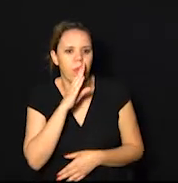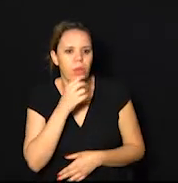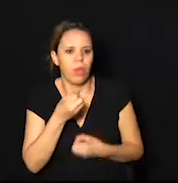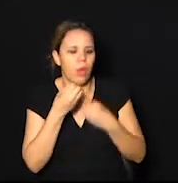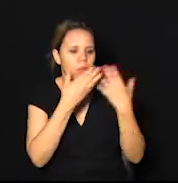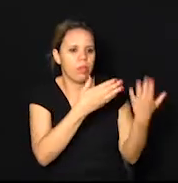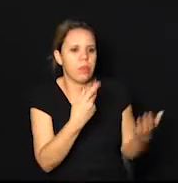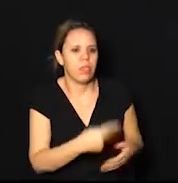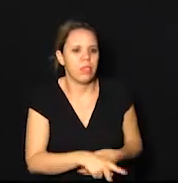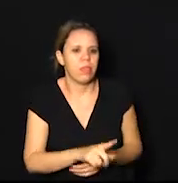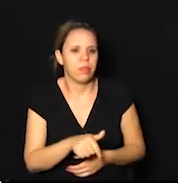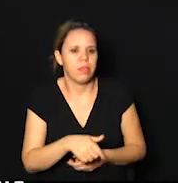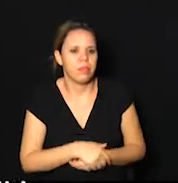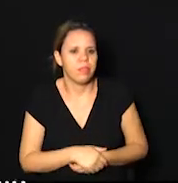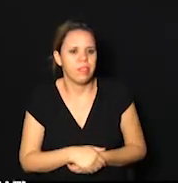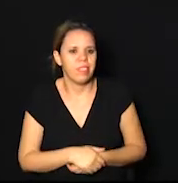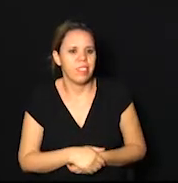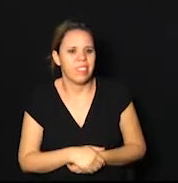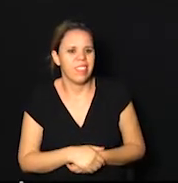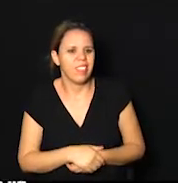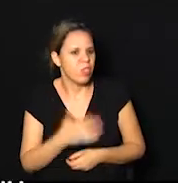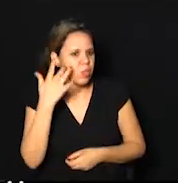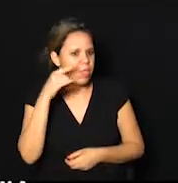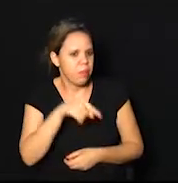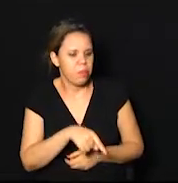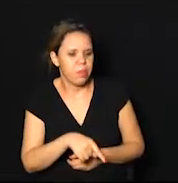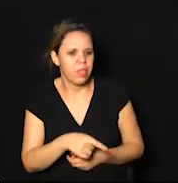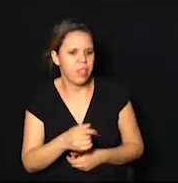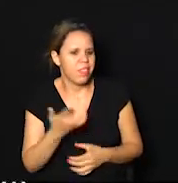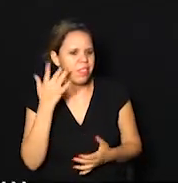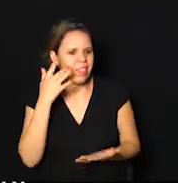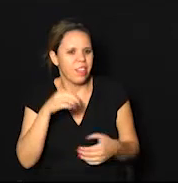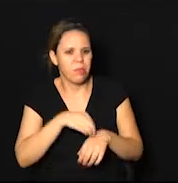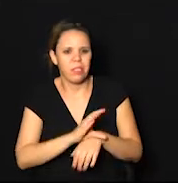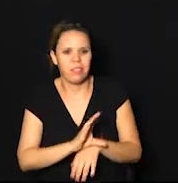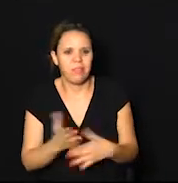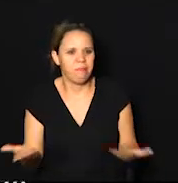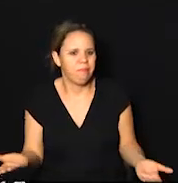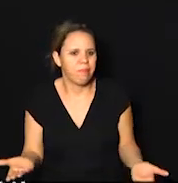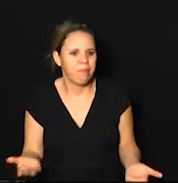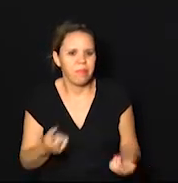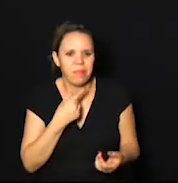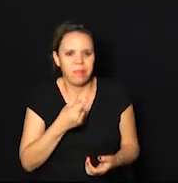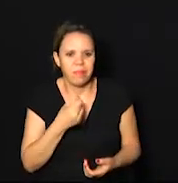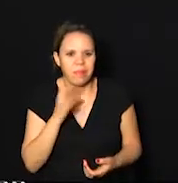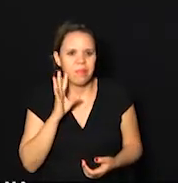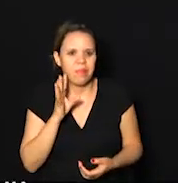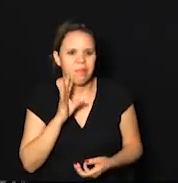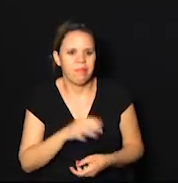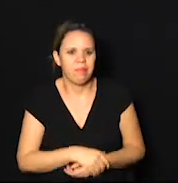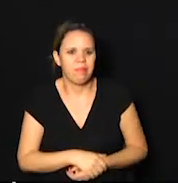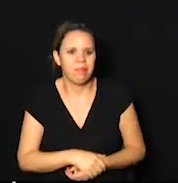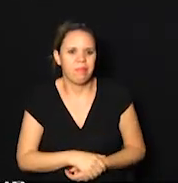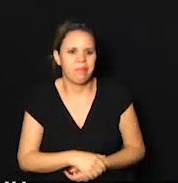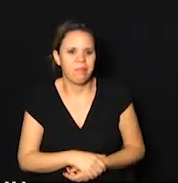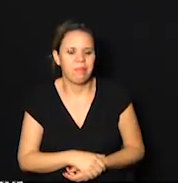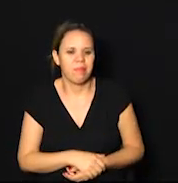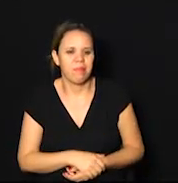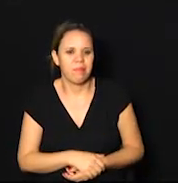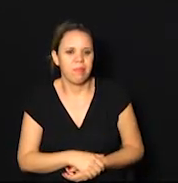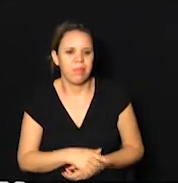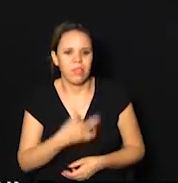é só que eu contei para ele pois isso aí ele foi mas não sabia que era sabe é a piada foi boa